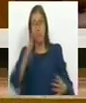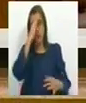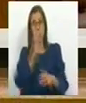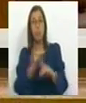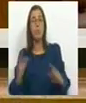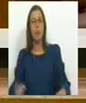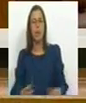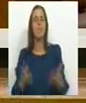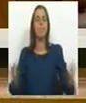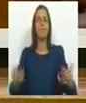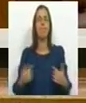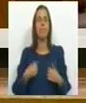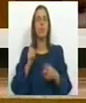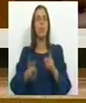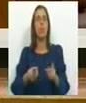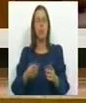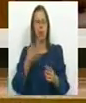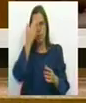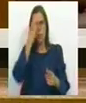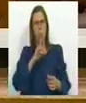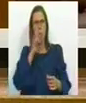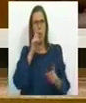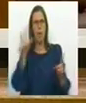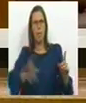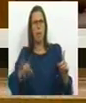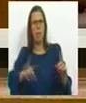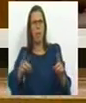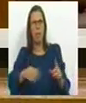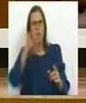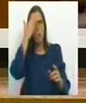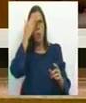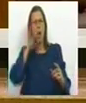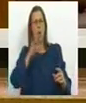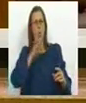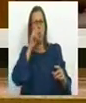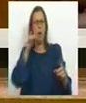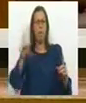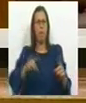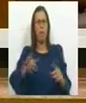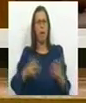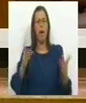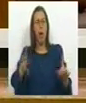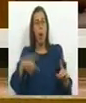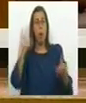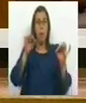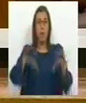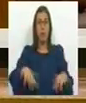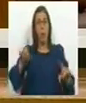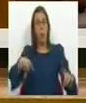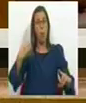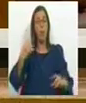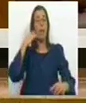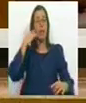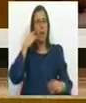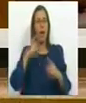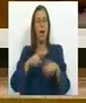porquê? Porque estamos perante uma imoralidade reiterada. Uma imoralidade que era suposto terminar